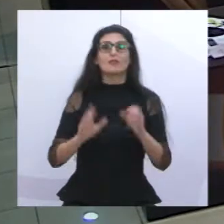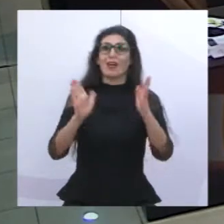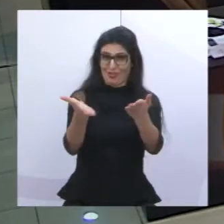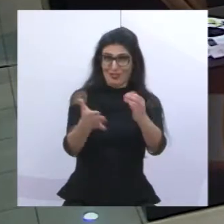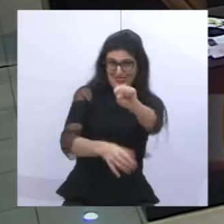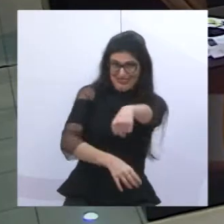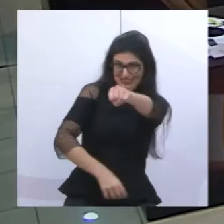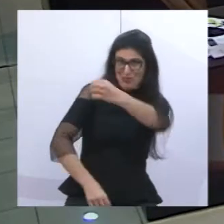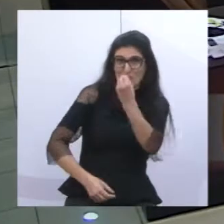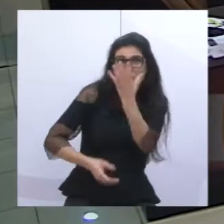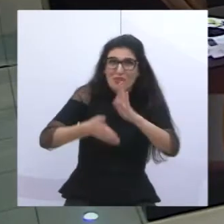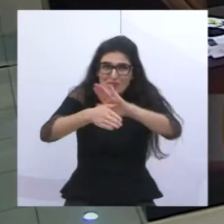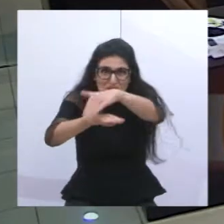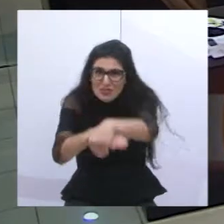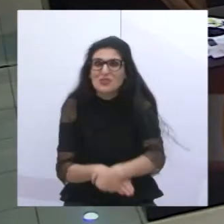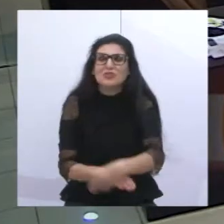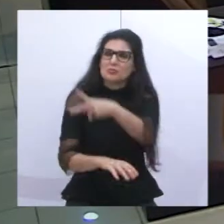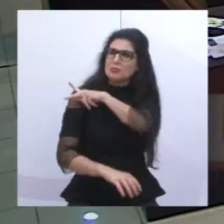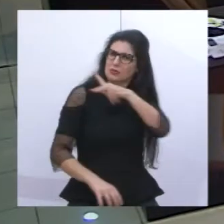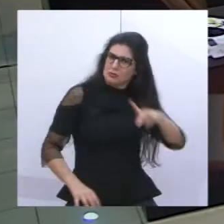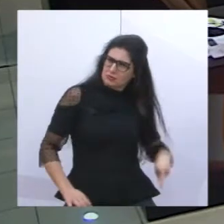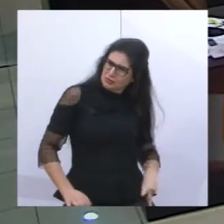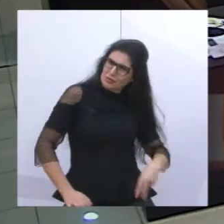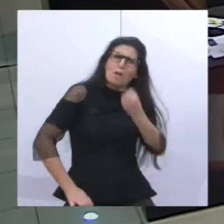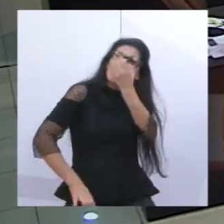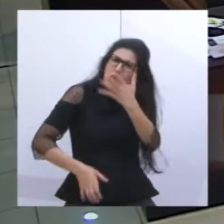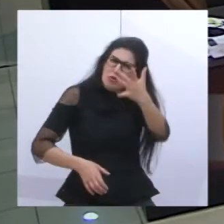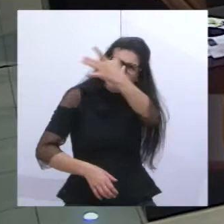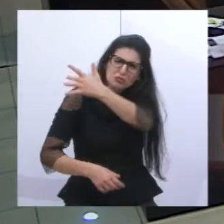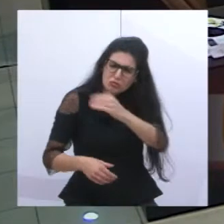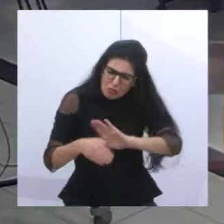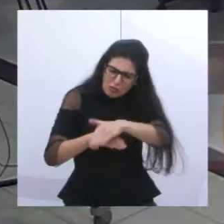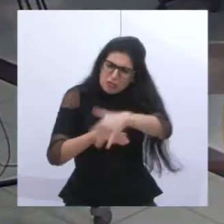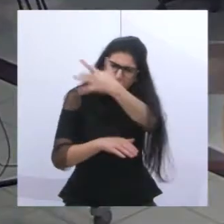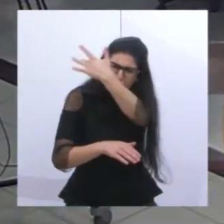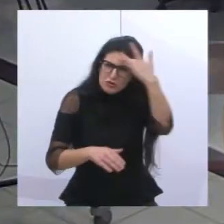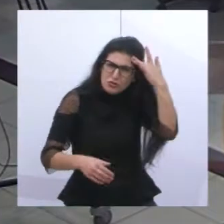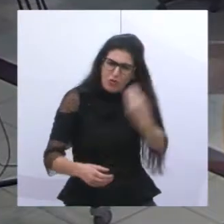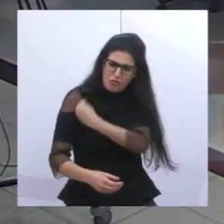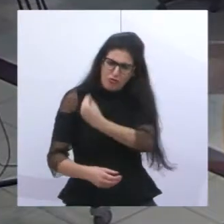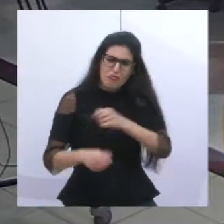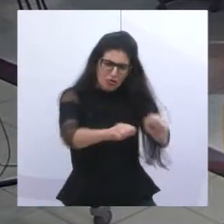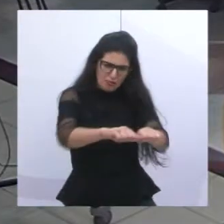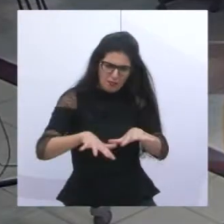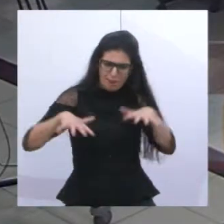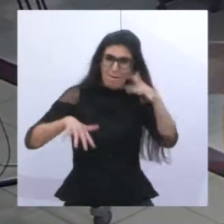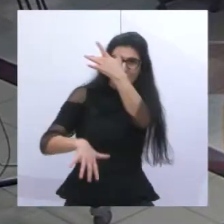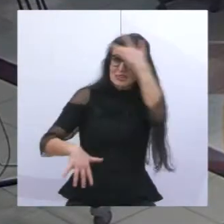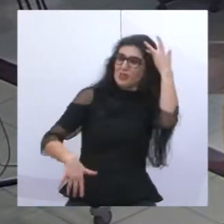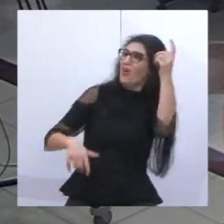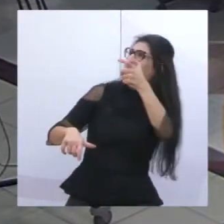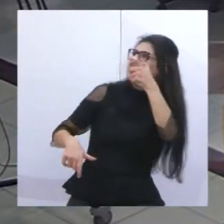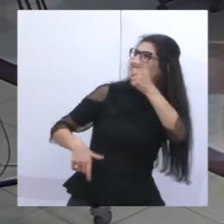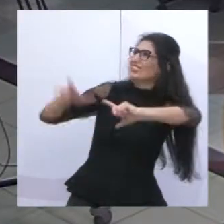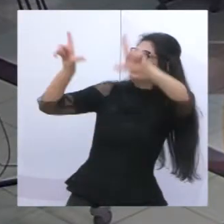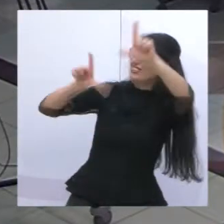Boa noite, senhor presidente. Boa noite, público presente aqui na galeria. Você que nos acompanha pela TV